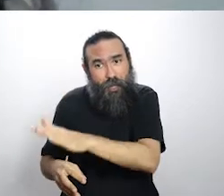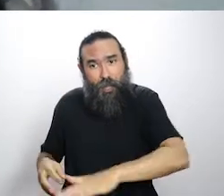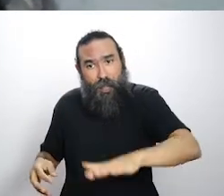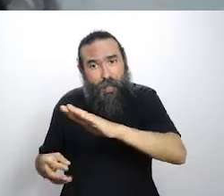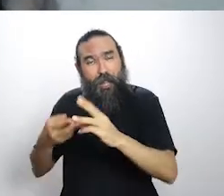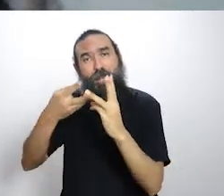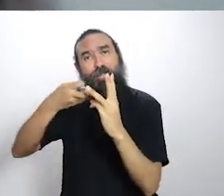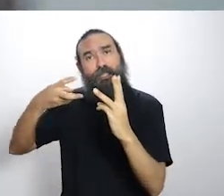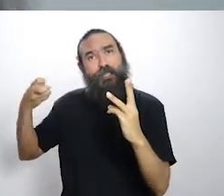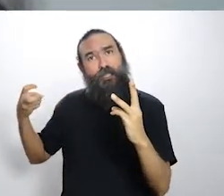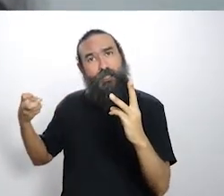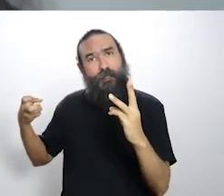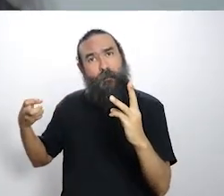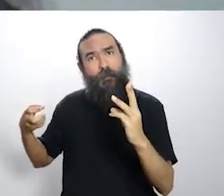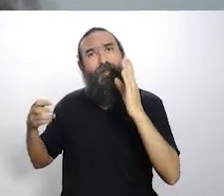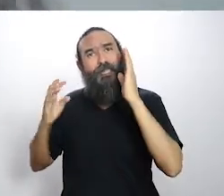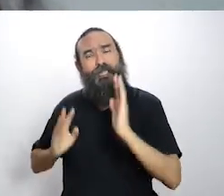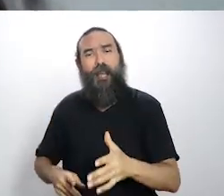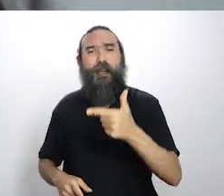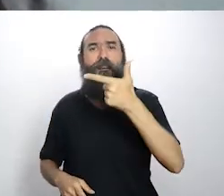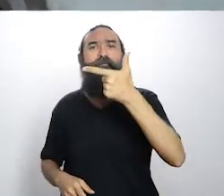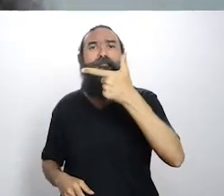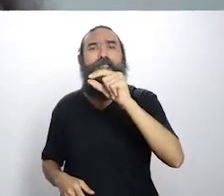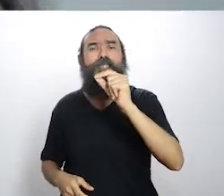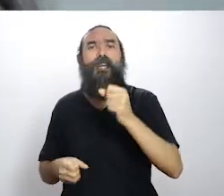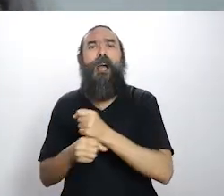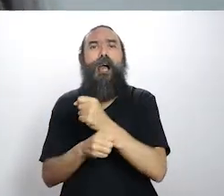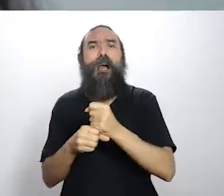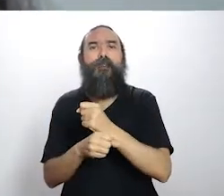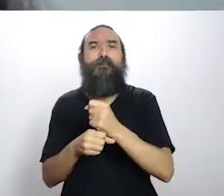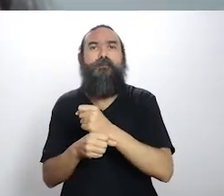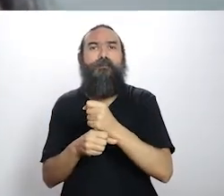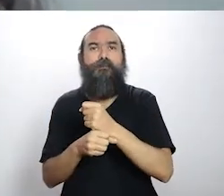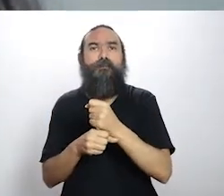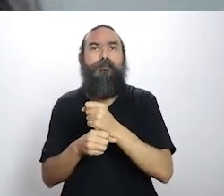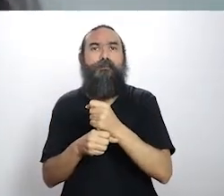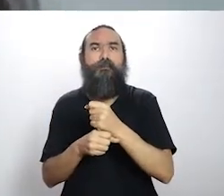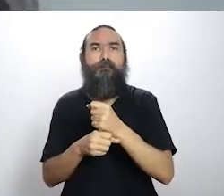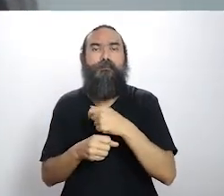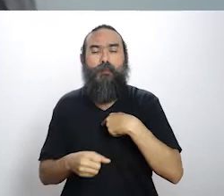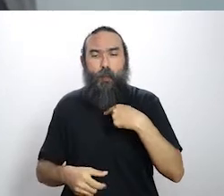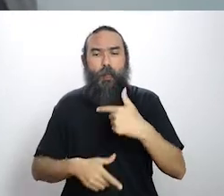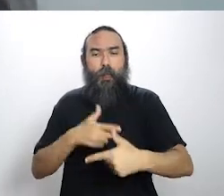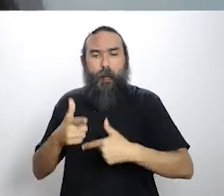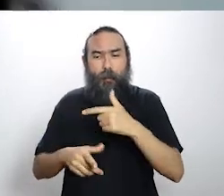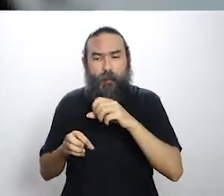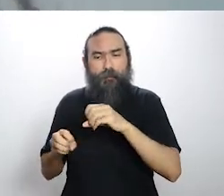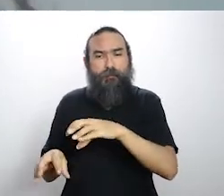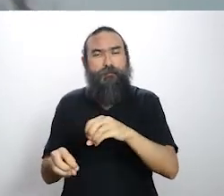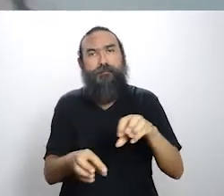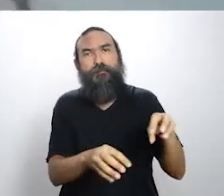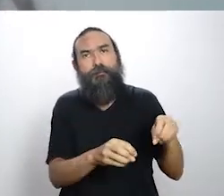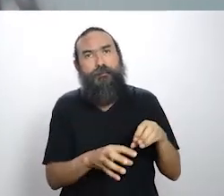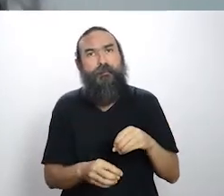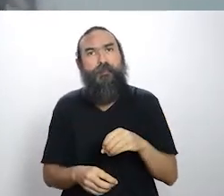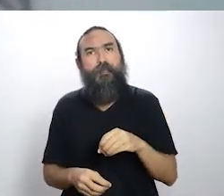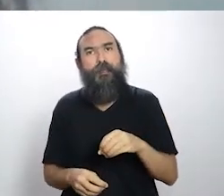da metade da minha idade, né? Um pouco mais de 20 anos de experiência. E eu tive experiência